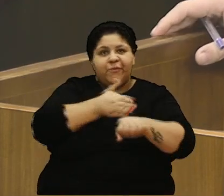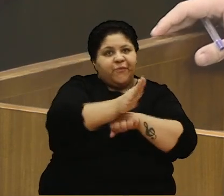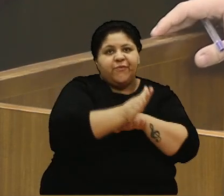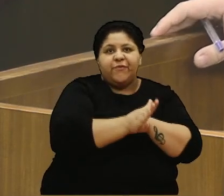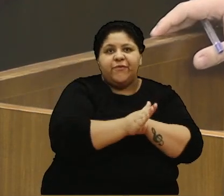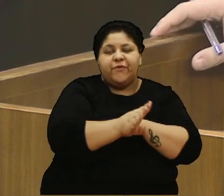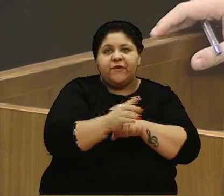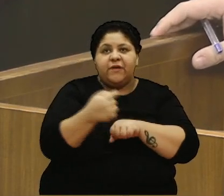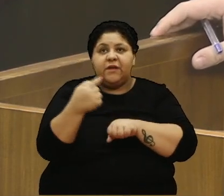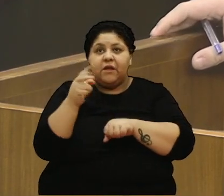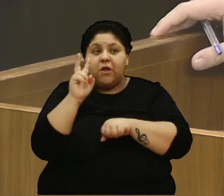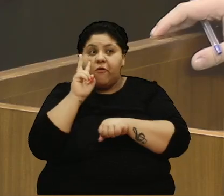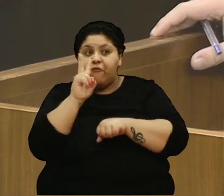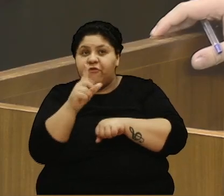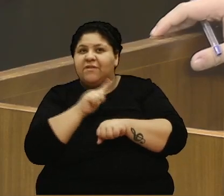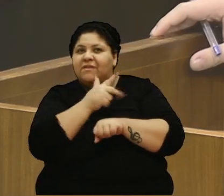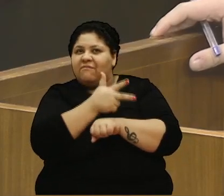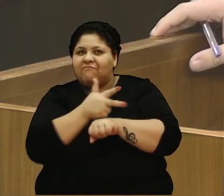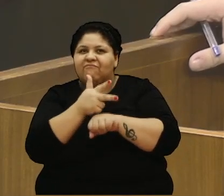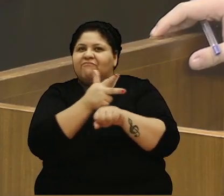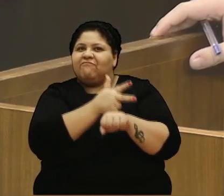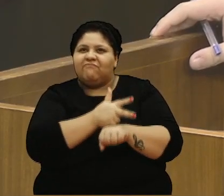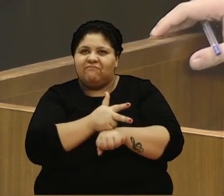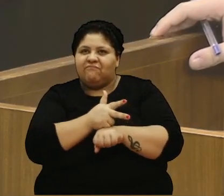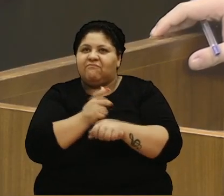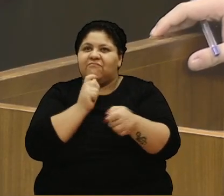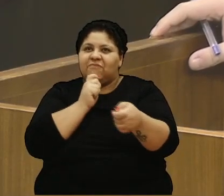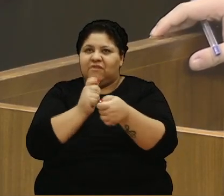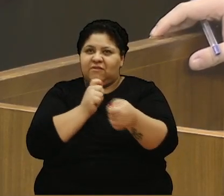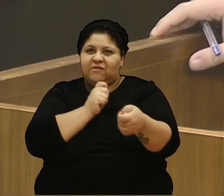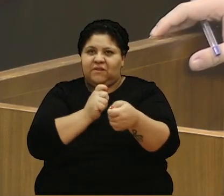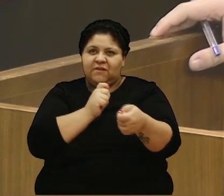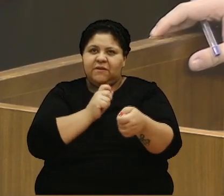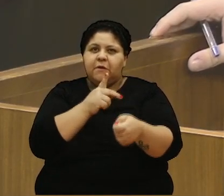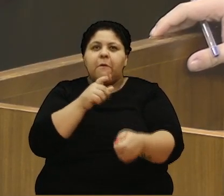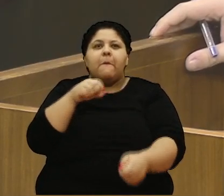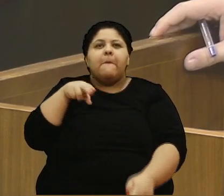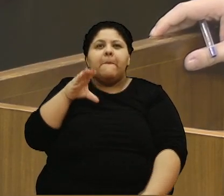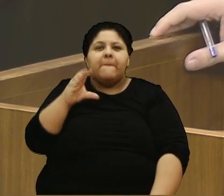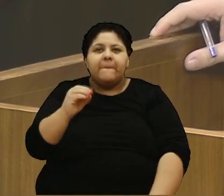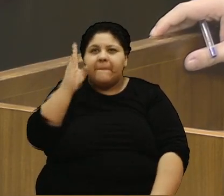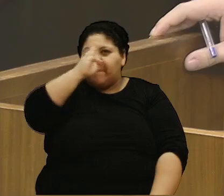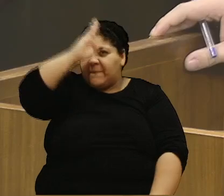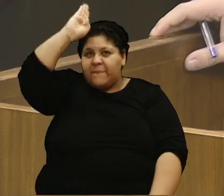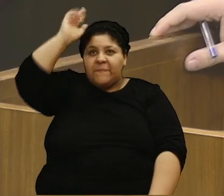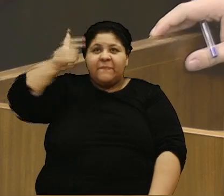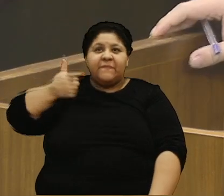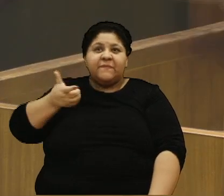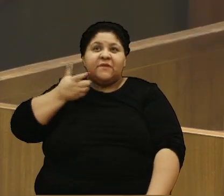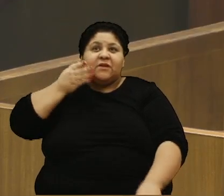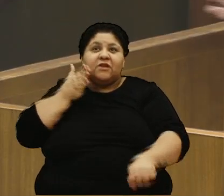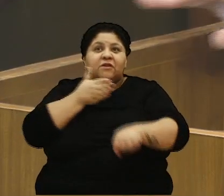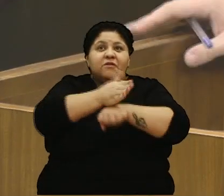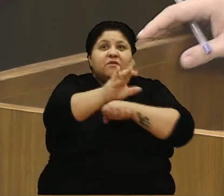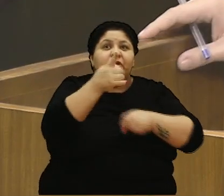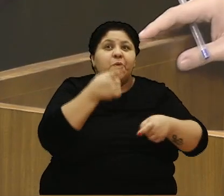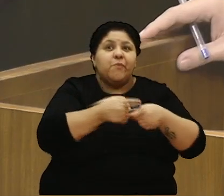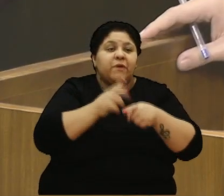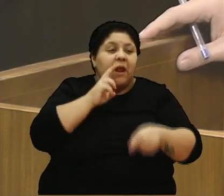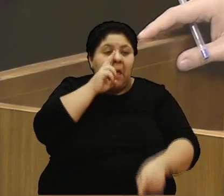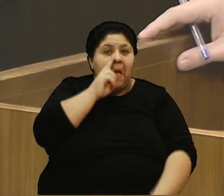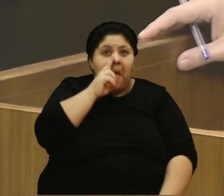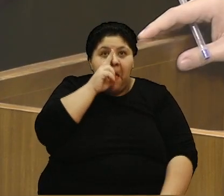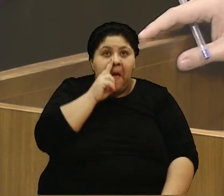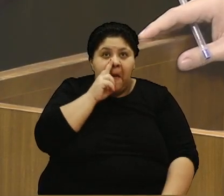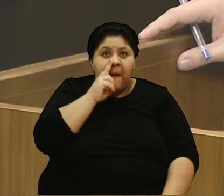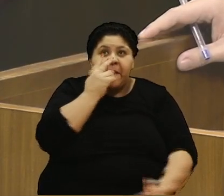eu presenciei, a gente tem vídeo, tem tudo. A gente deu uma entrevista pro Pânico, ao vivo, onde os bombeiros não quiseram entrar, se arriscar, porque era meio de risco e tal,